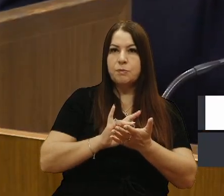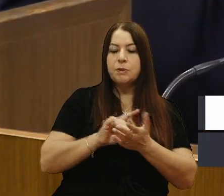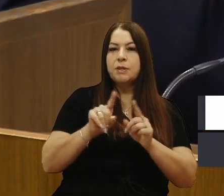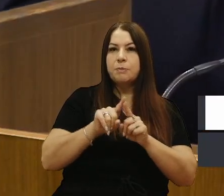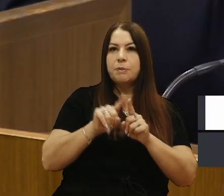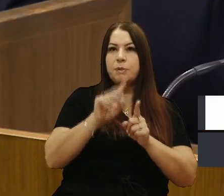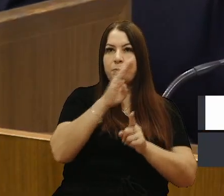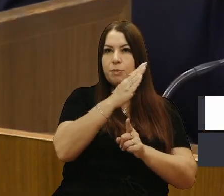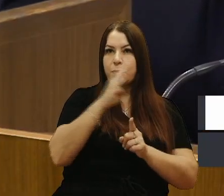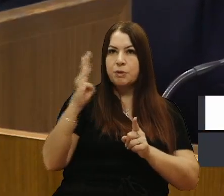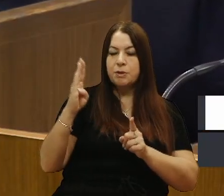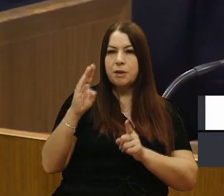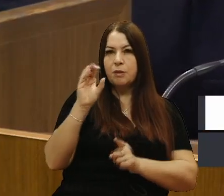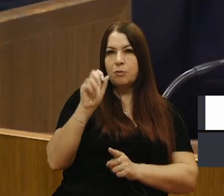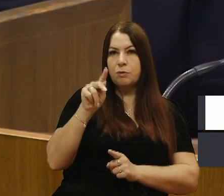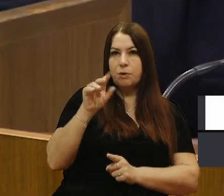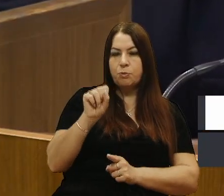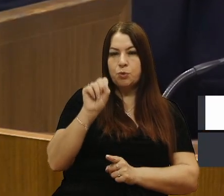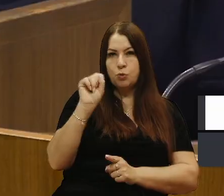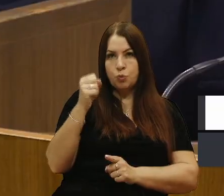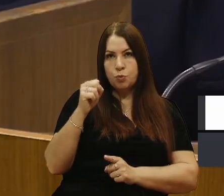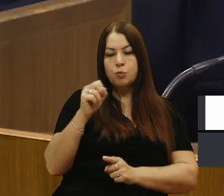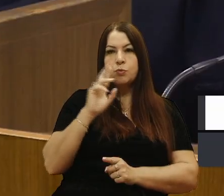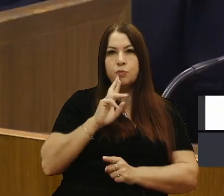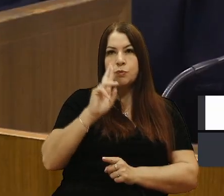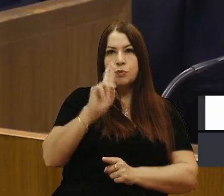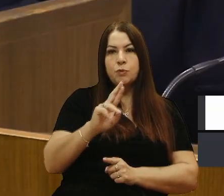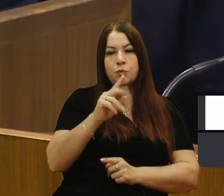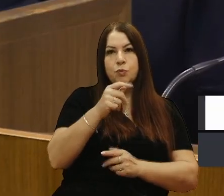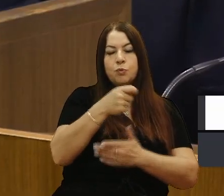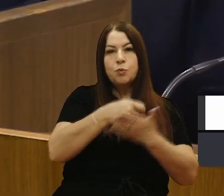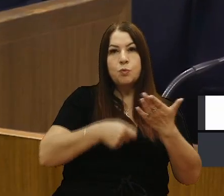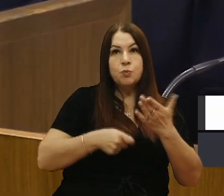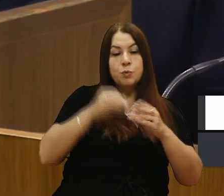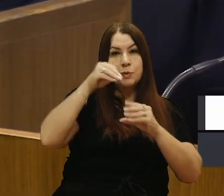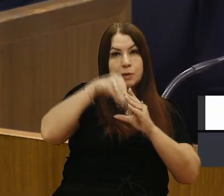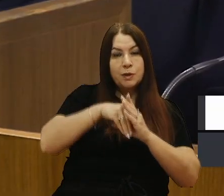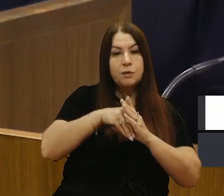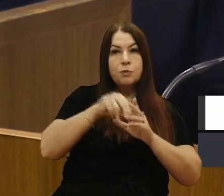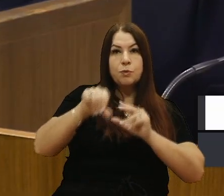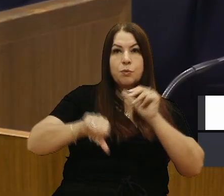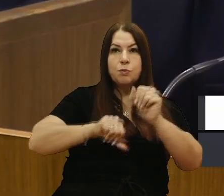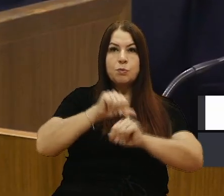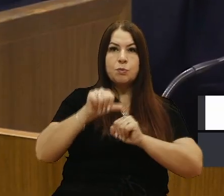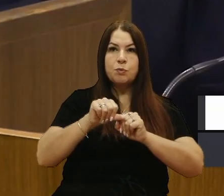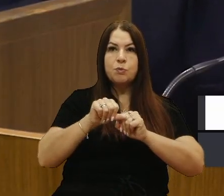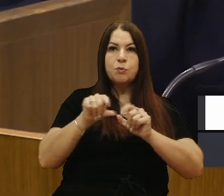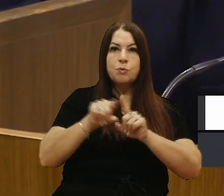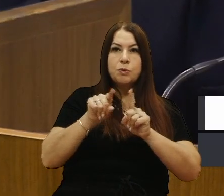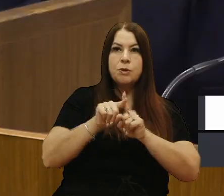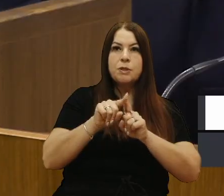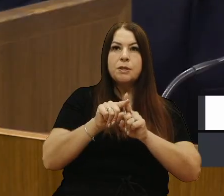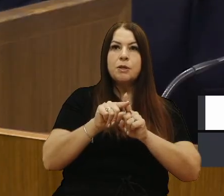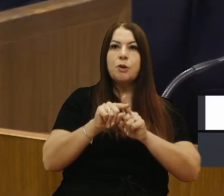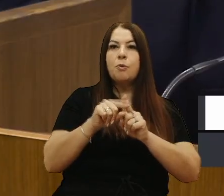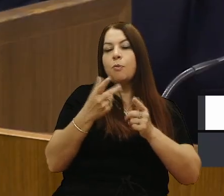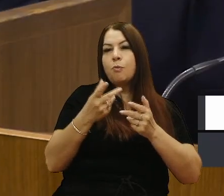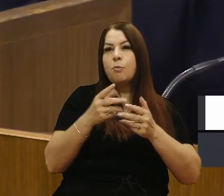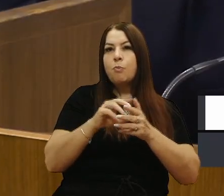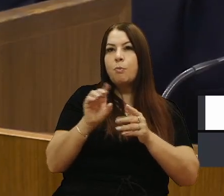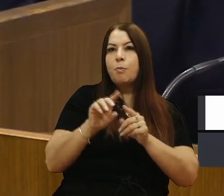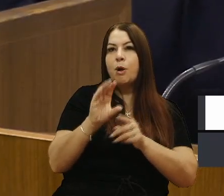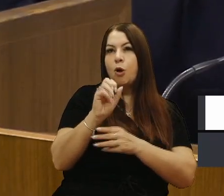da Biblioteca do Campus 8, resultado de um concurso interno que se transformou em uma obra construída e